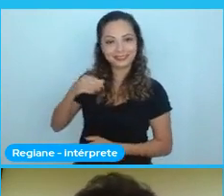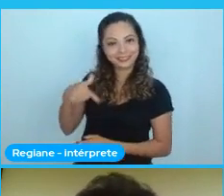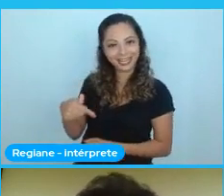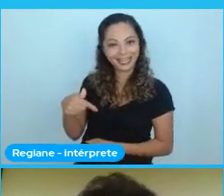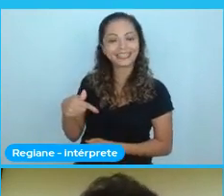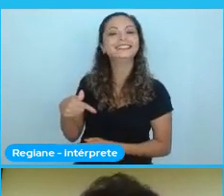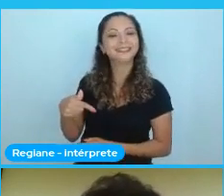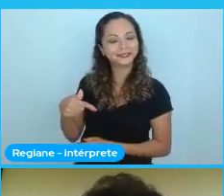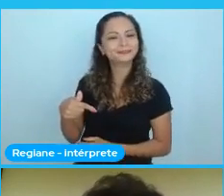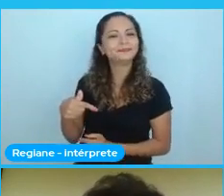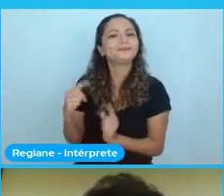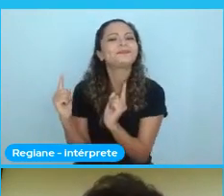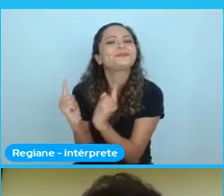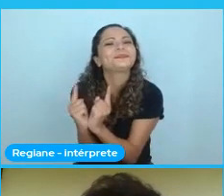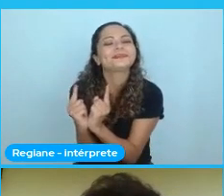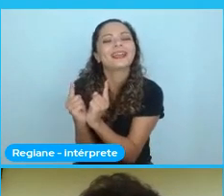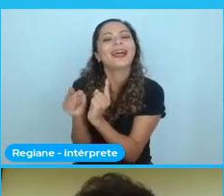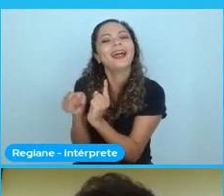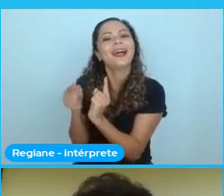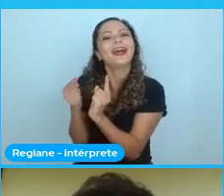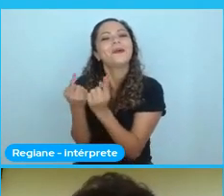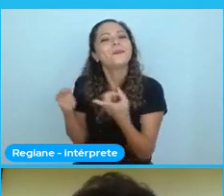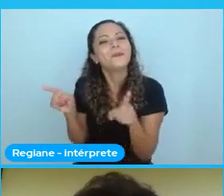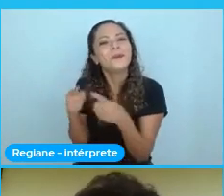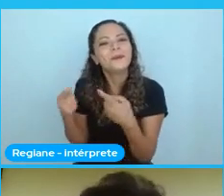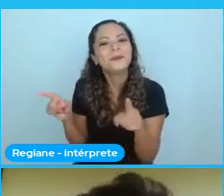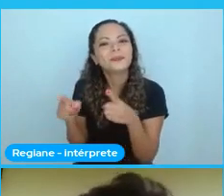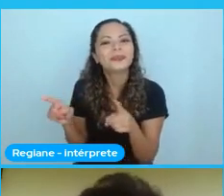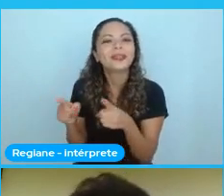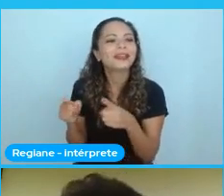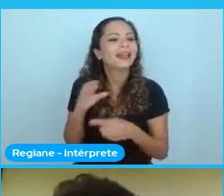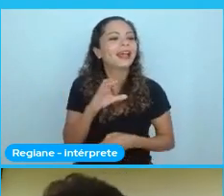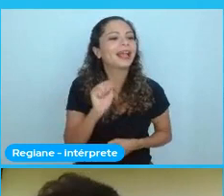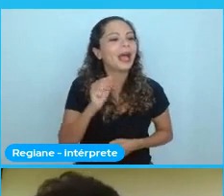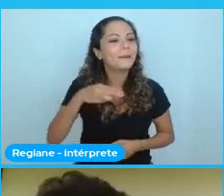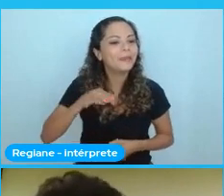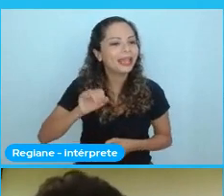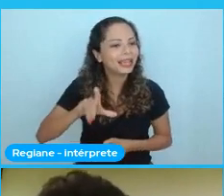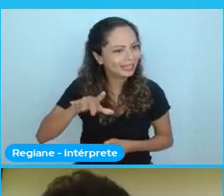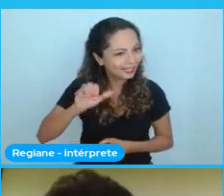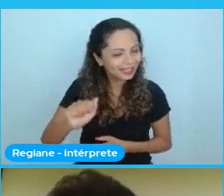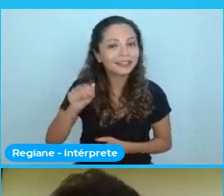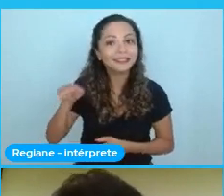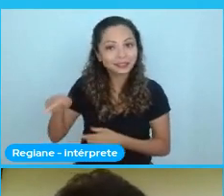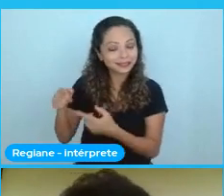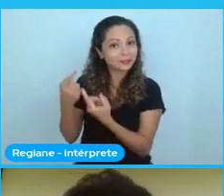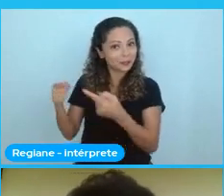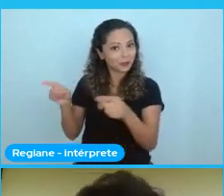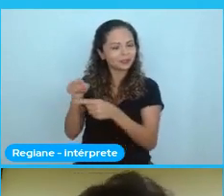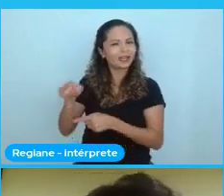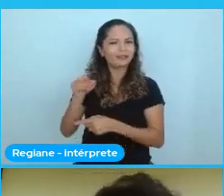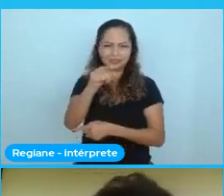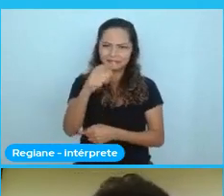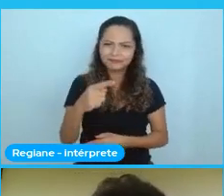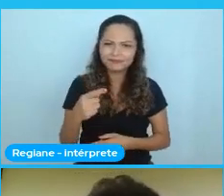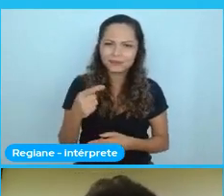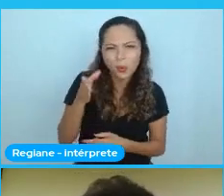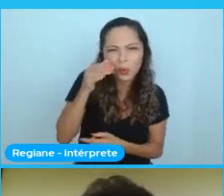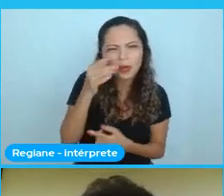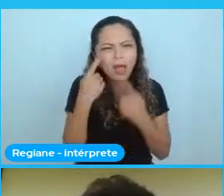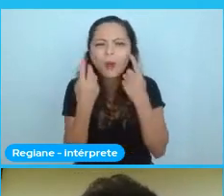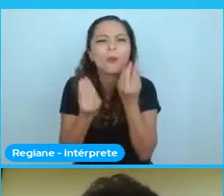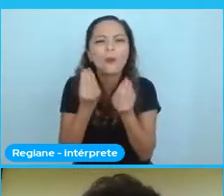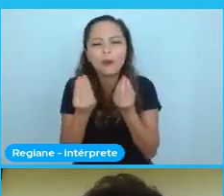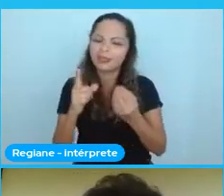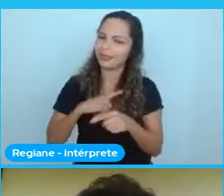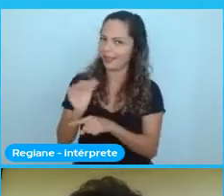um pedaço, é um pedaço de uma música que... O nome da banda é Camélia Avenida. Se tiver curiosidade, tem no YouTube, tem 3 músicas.